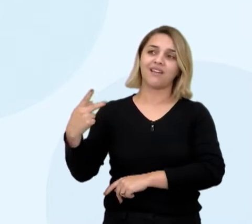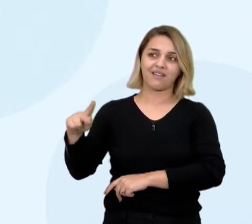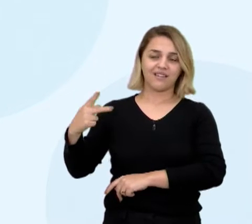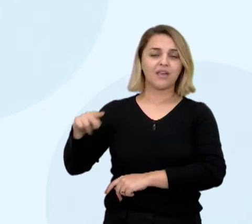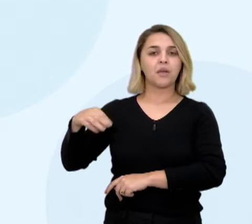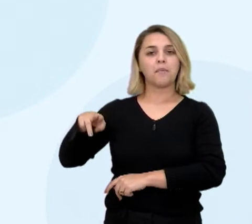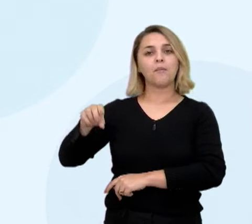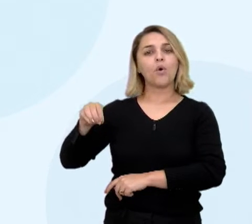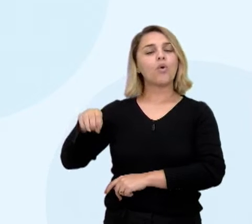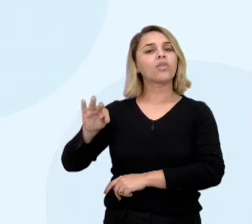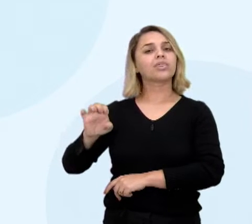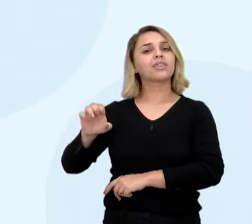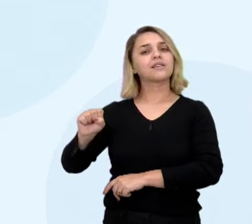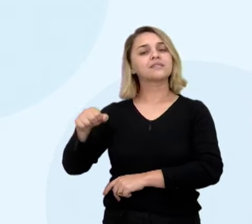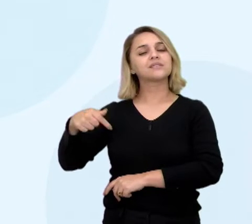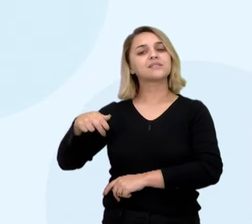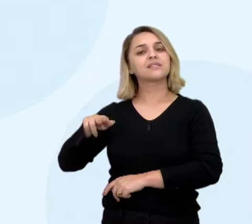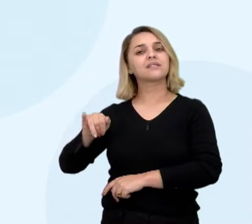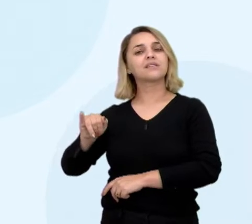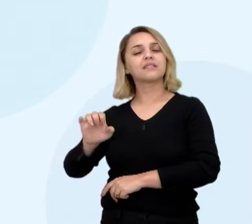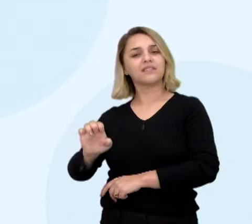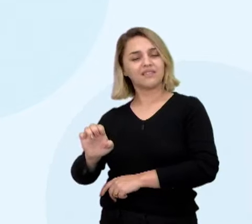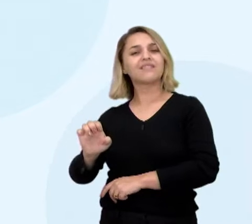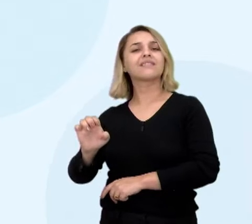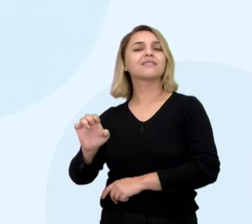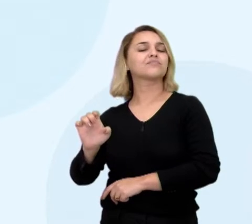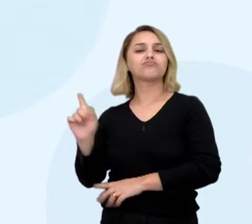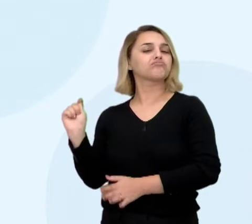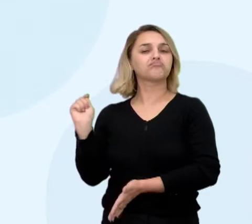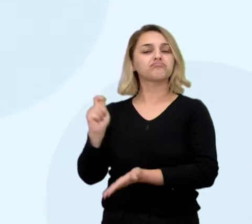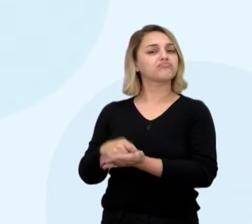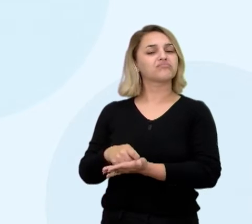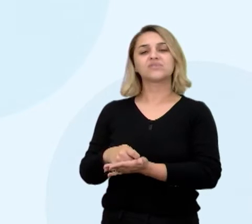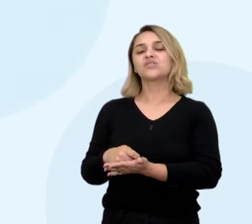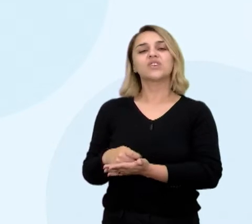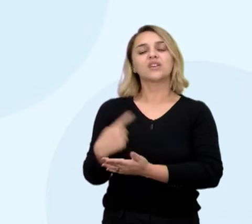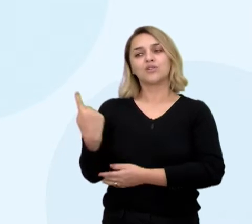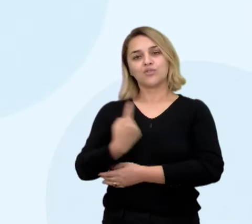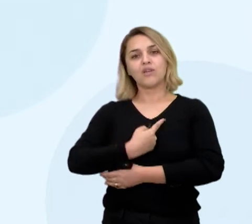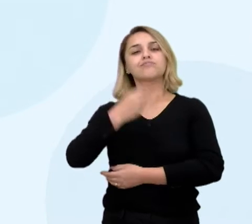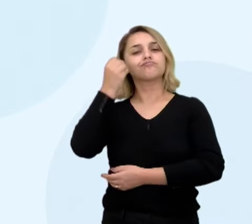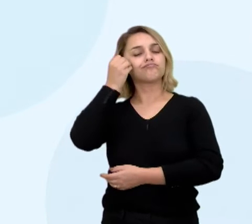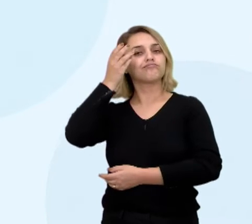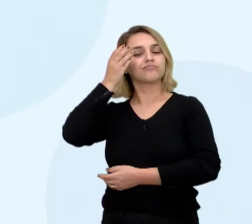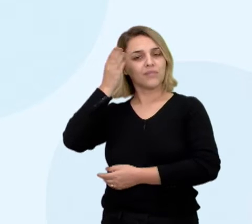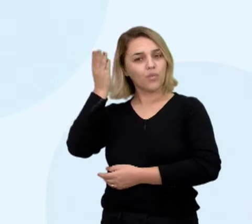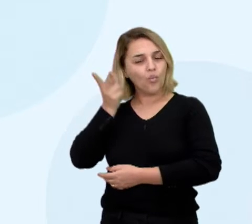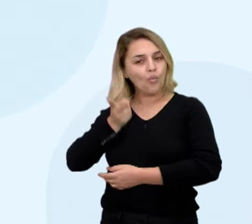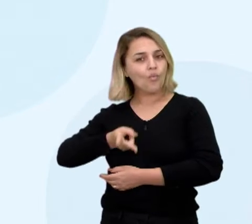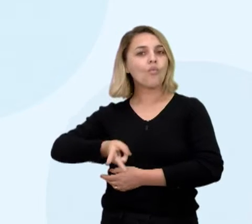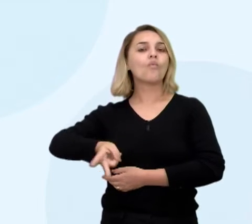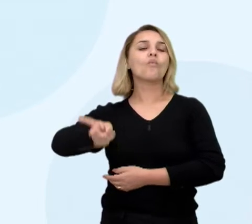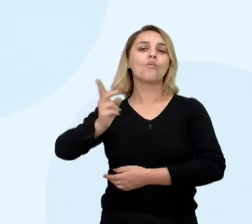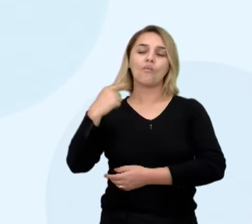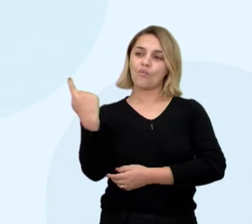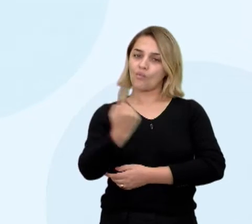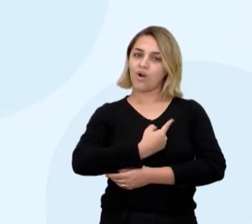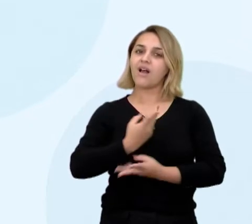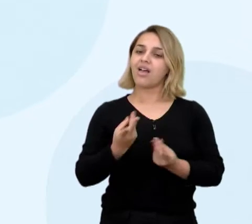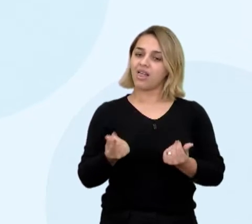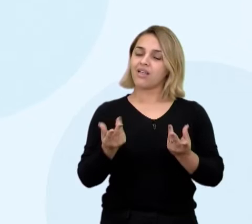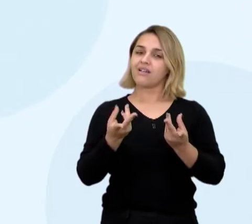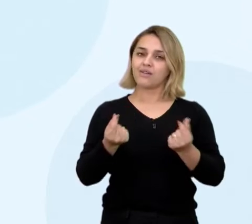tem garantia nenhuma de que a gente vai continuar sabendo, né? Como criatura sensível, os seres humanos